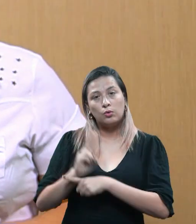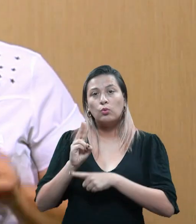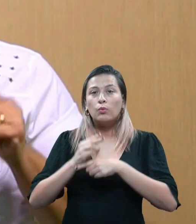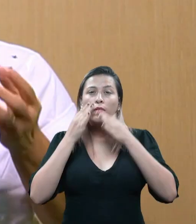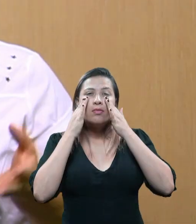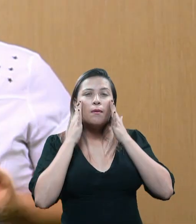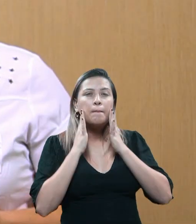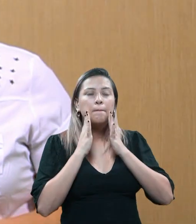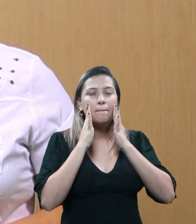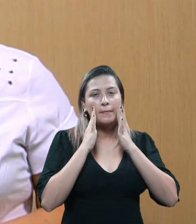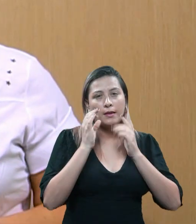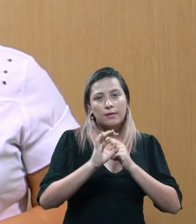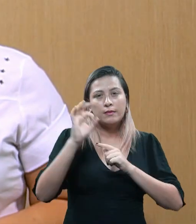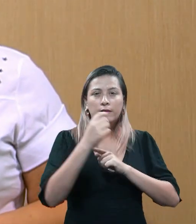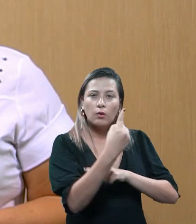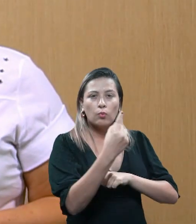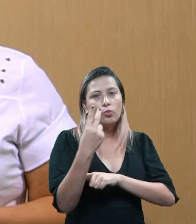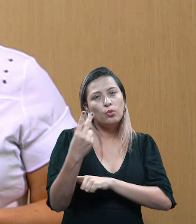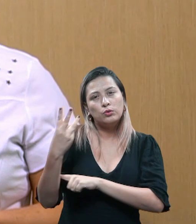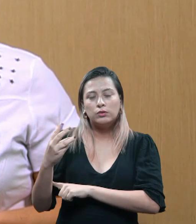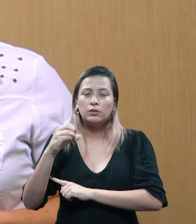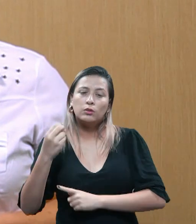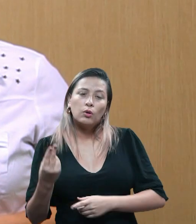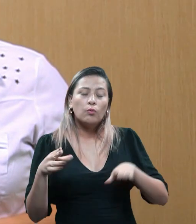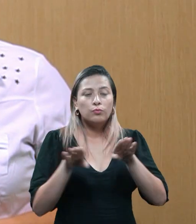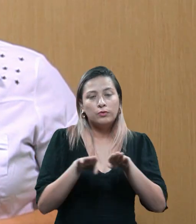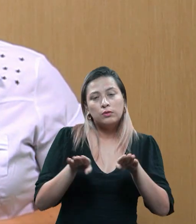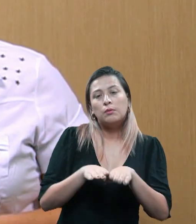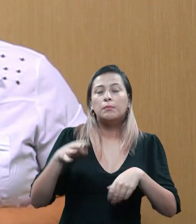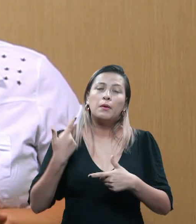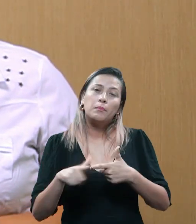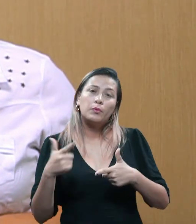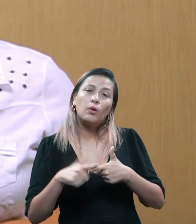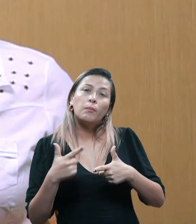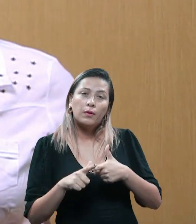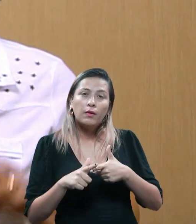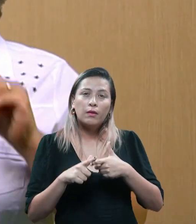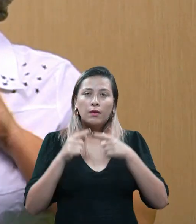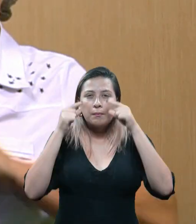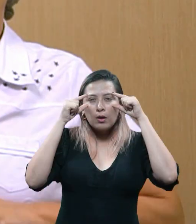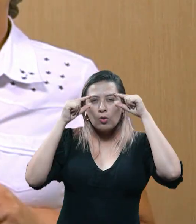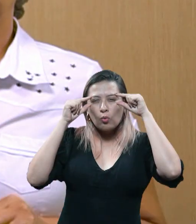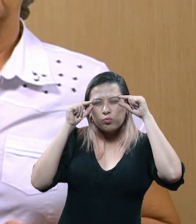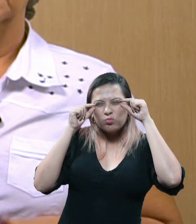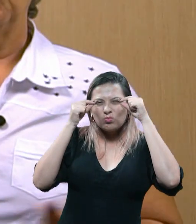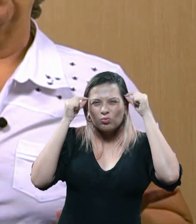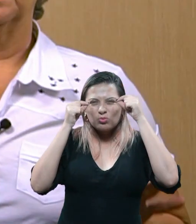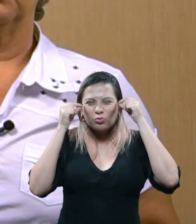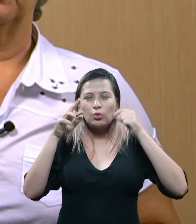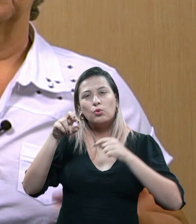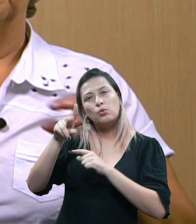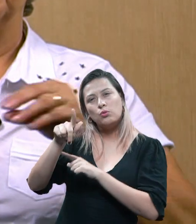3. Sequelas como manchas, flacidez, linhas de expressão. Entretanto, existem casos que